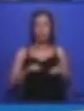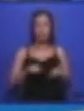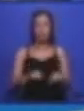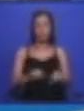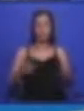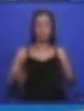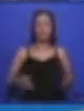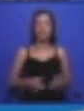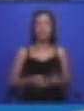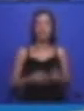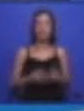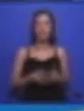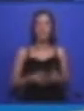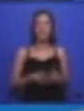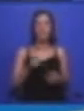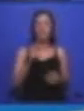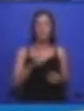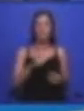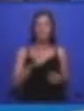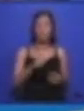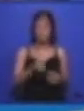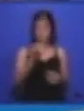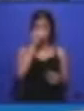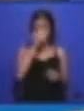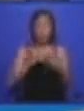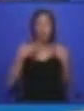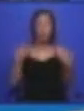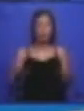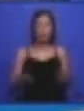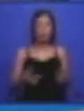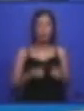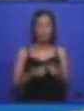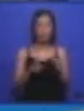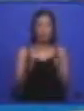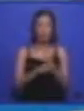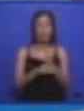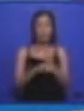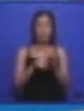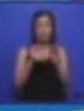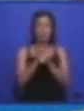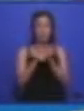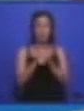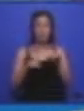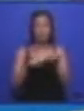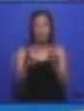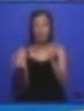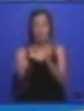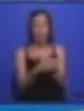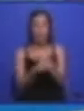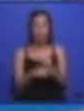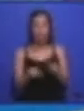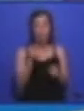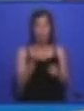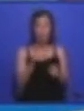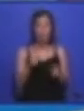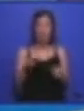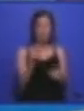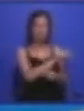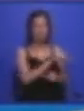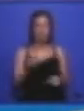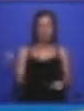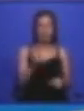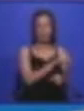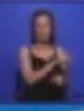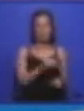supermercado. E teve um galo tão grande que assaltaram o supermercado. Viam este manjerico andar de um lado para o